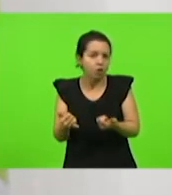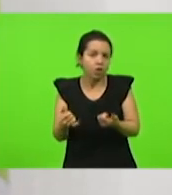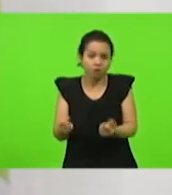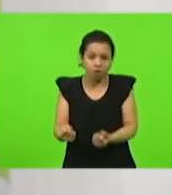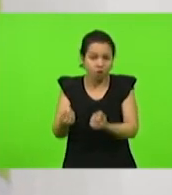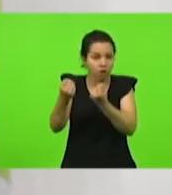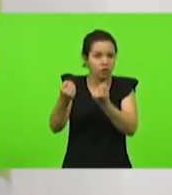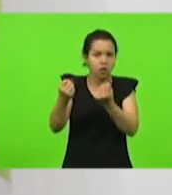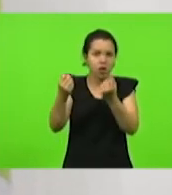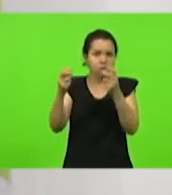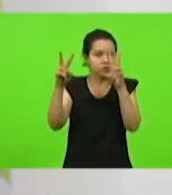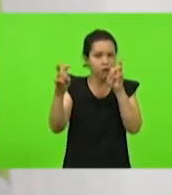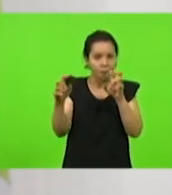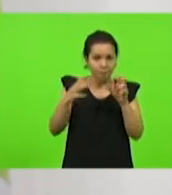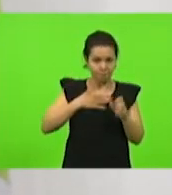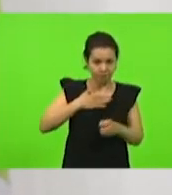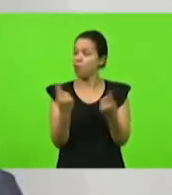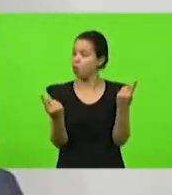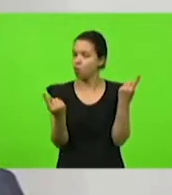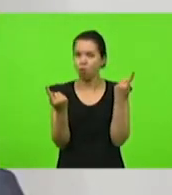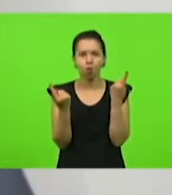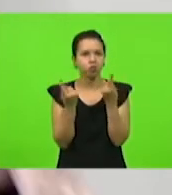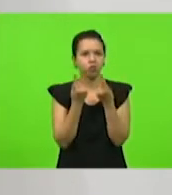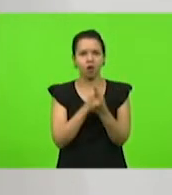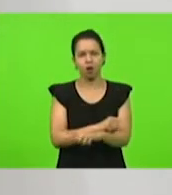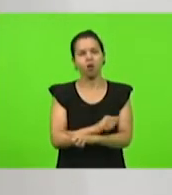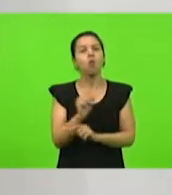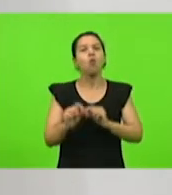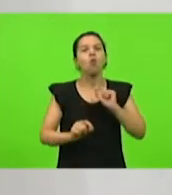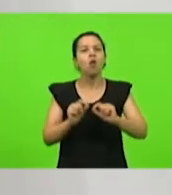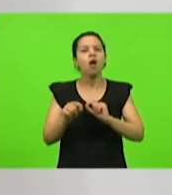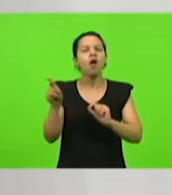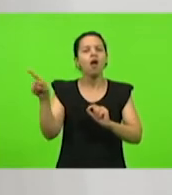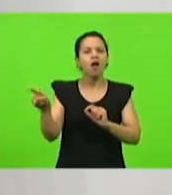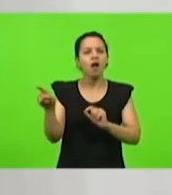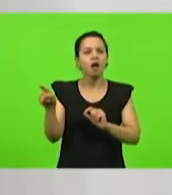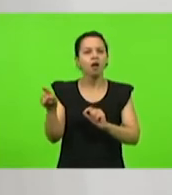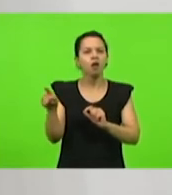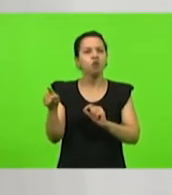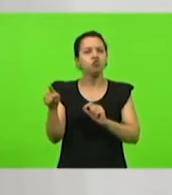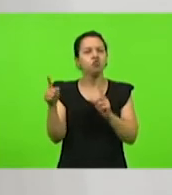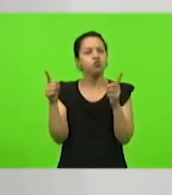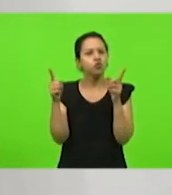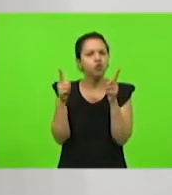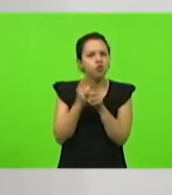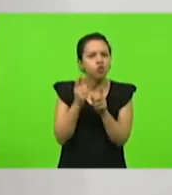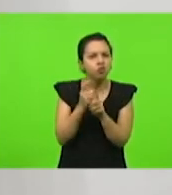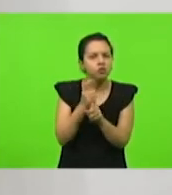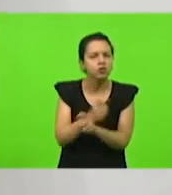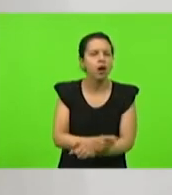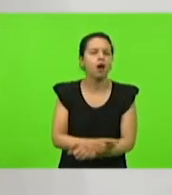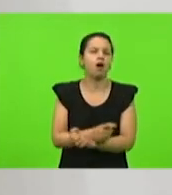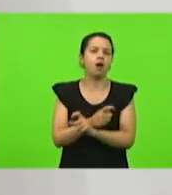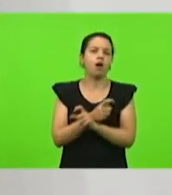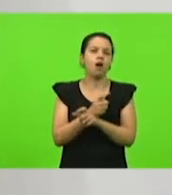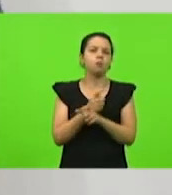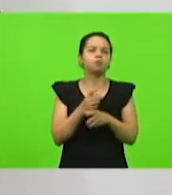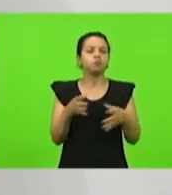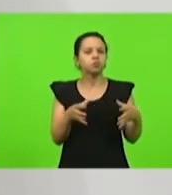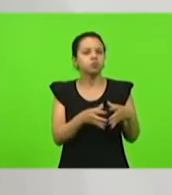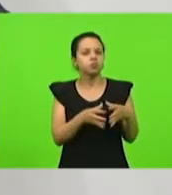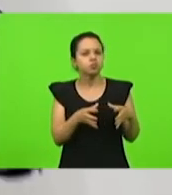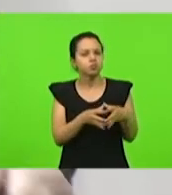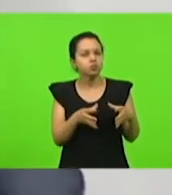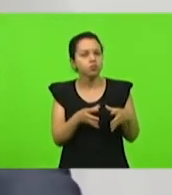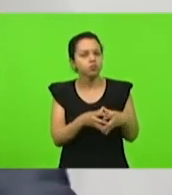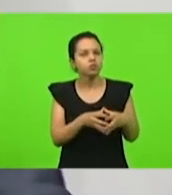que não é minha, de todos nós catarinenses. Aquilo que com dificuldade a bancada catarinense